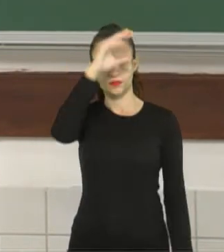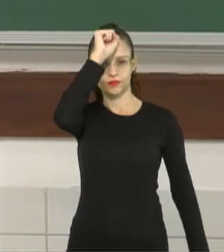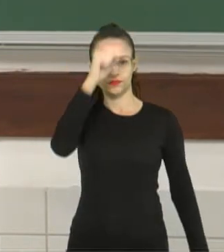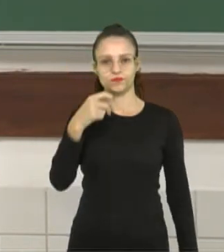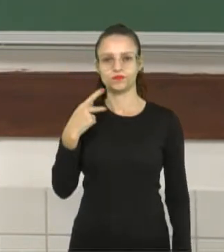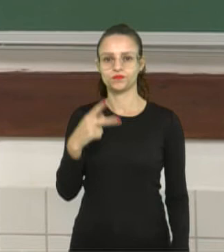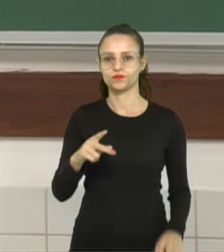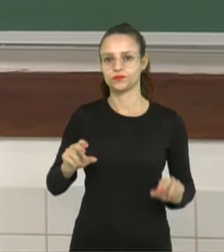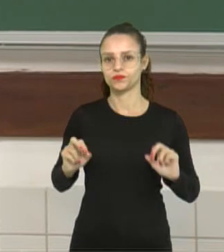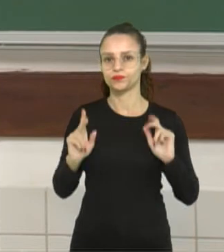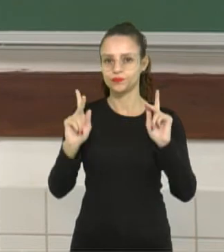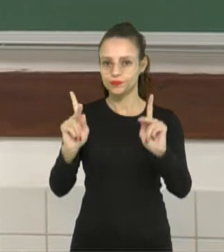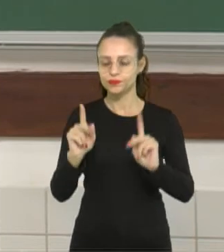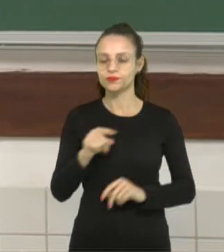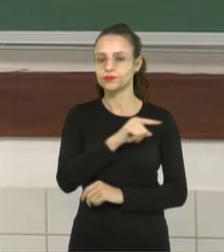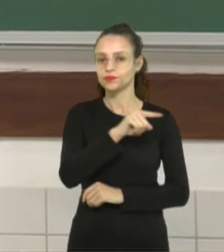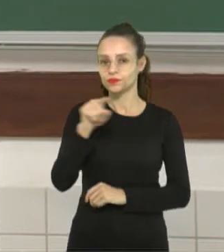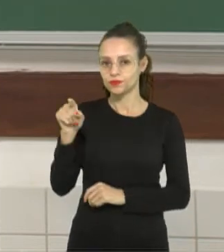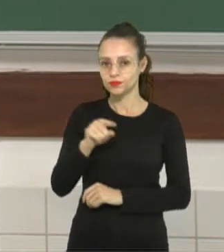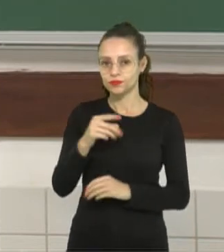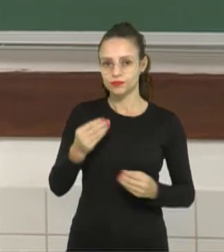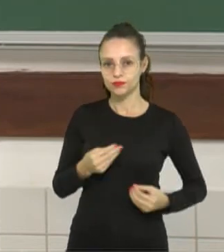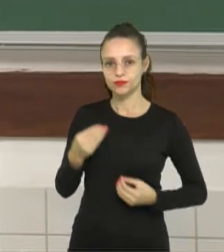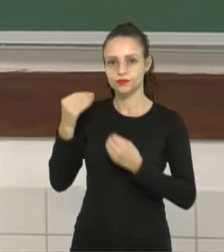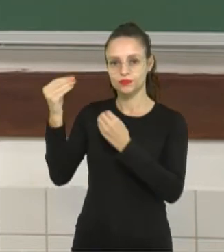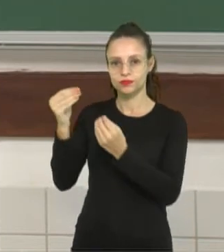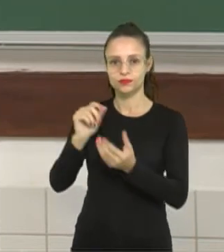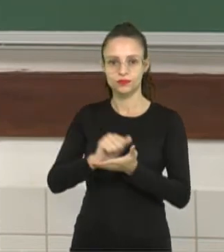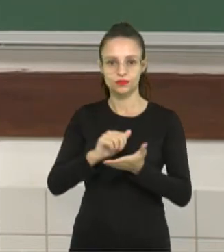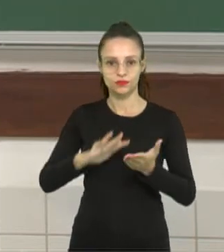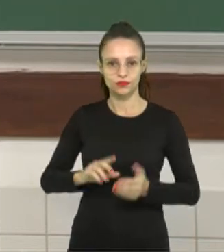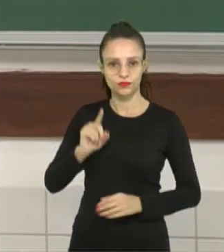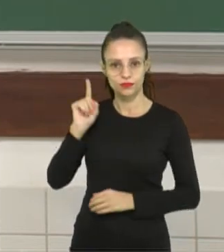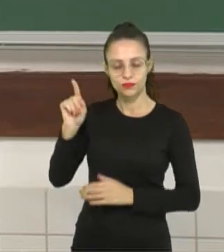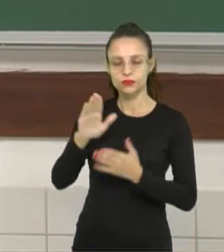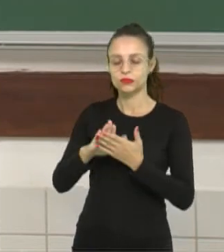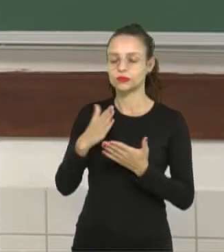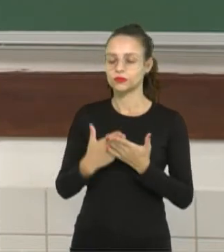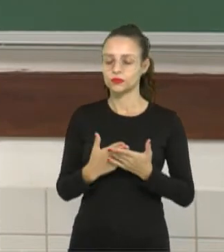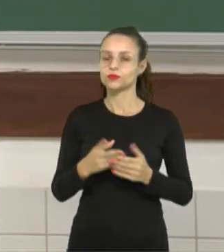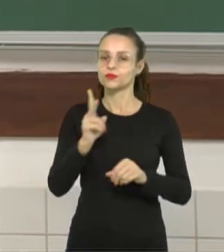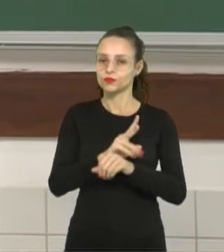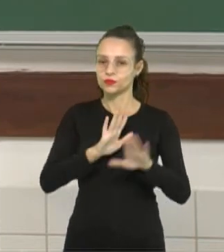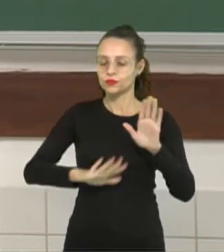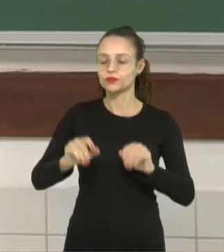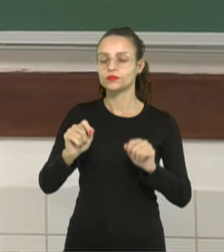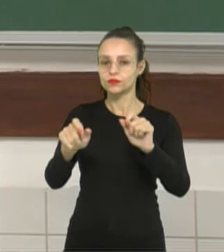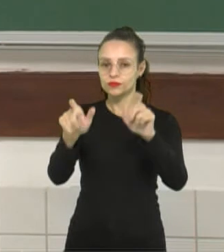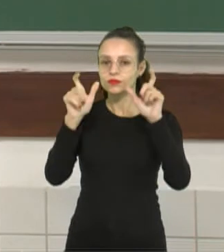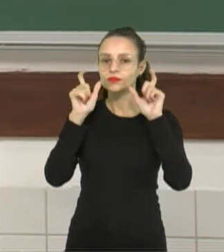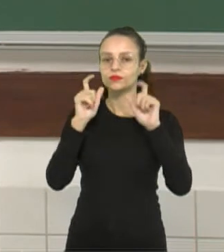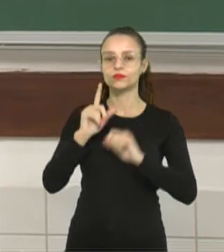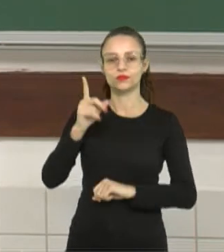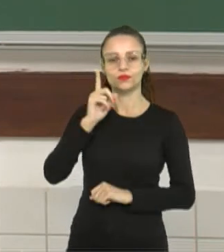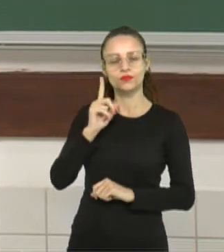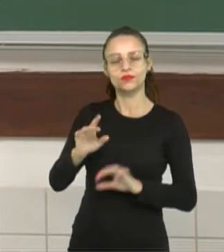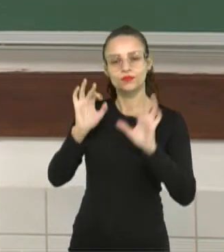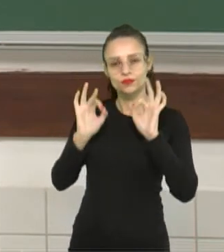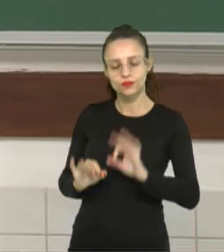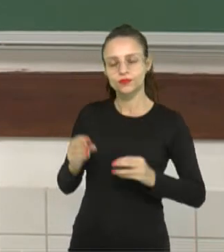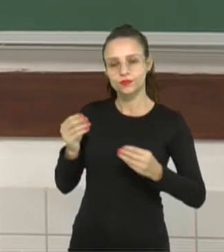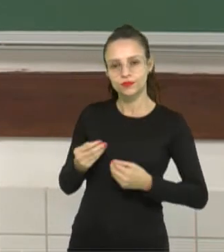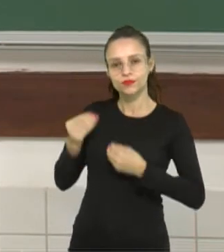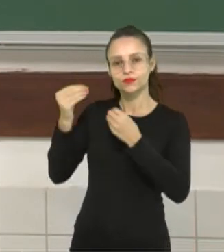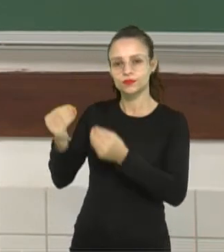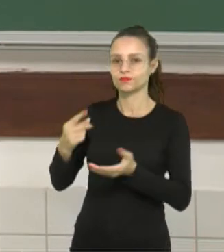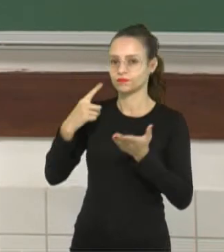aprendizagem. Tá? Você que entrega a atividade na escola, não perca os prazos, fique atento às datas e entregue conforme